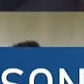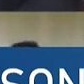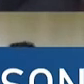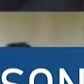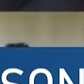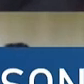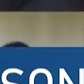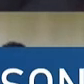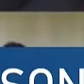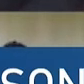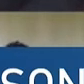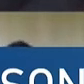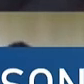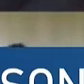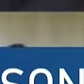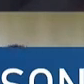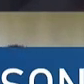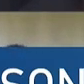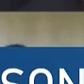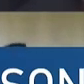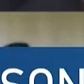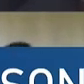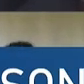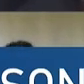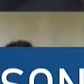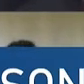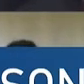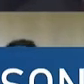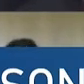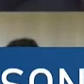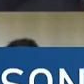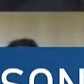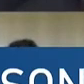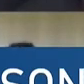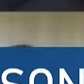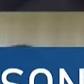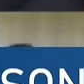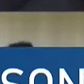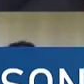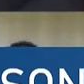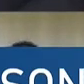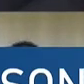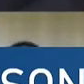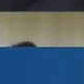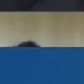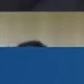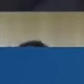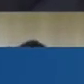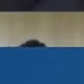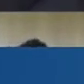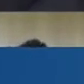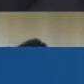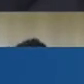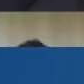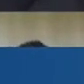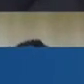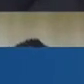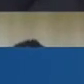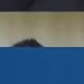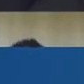a convicção, a esperança, como é o nome da operação, que conduzirá aos mandantes. Isso é